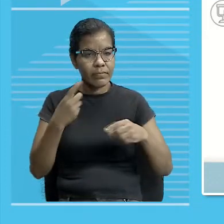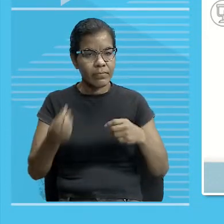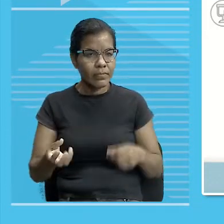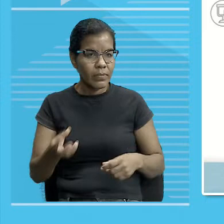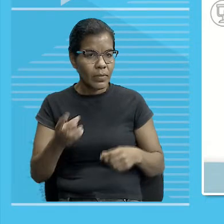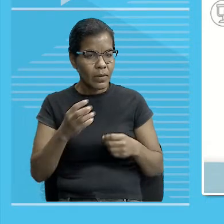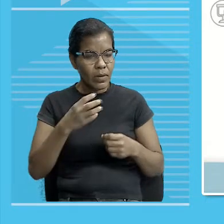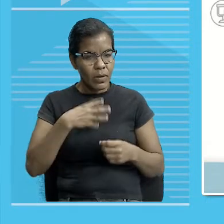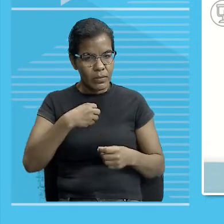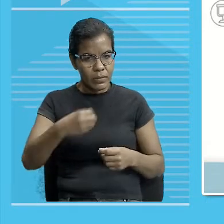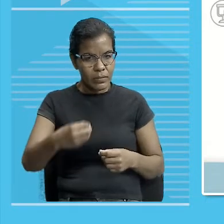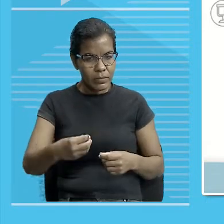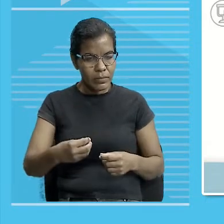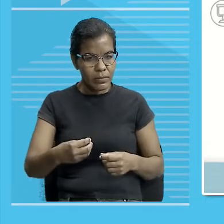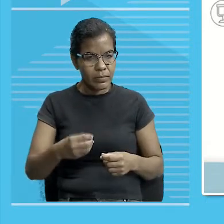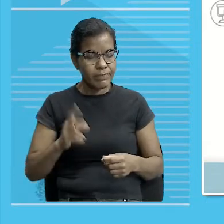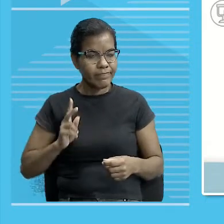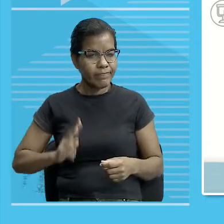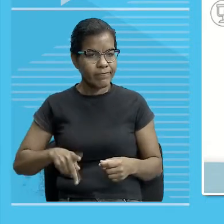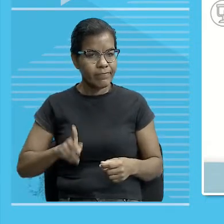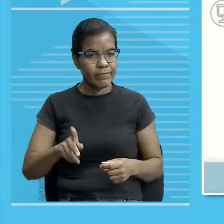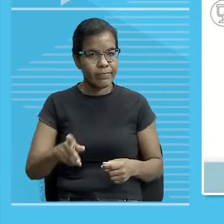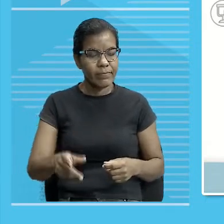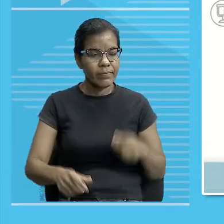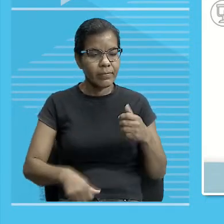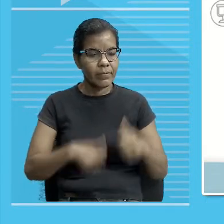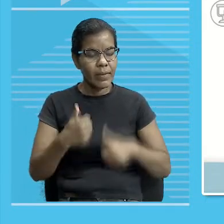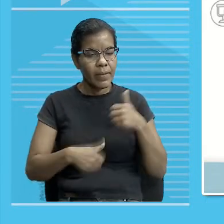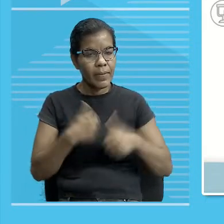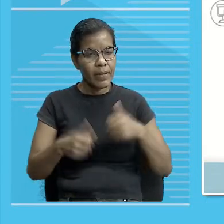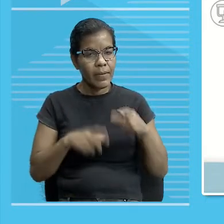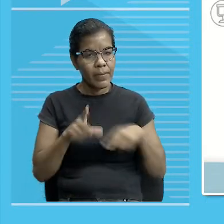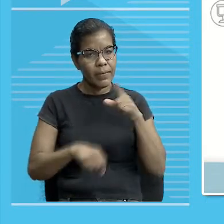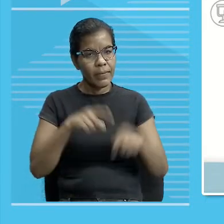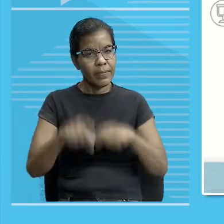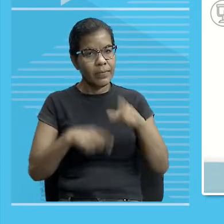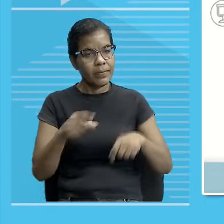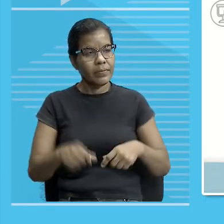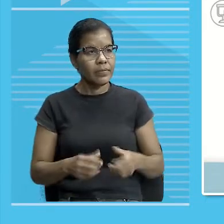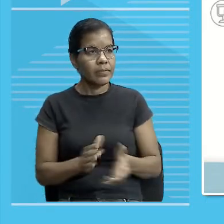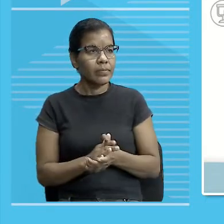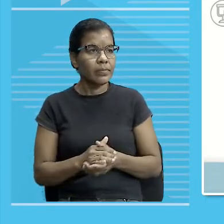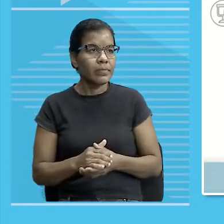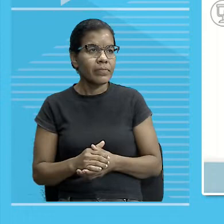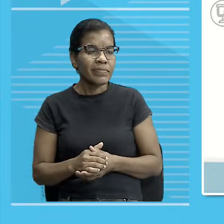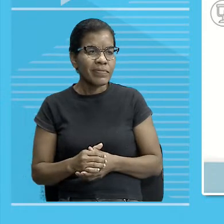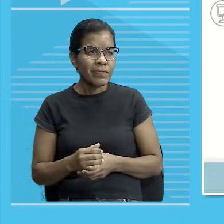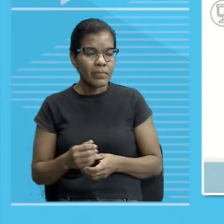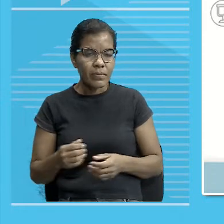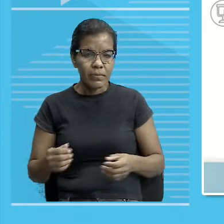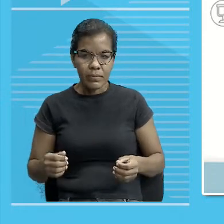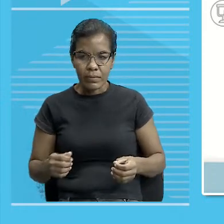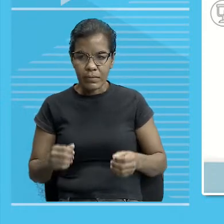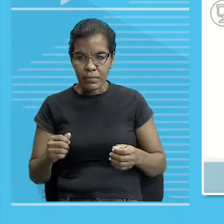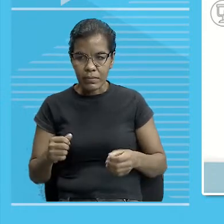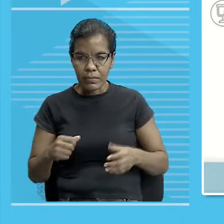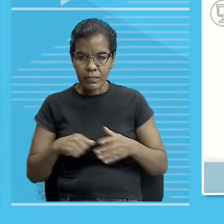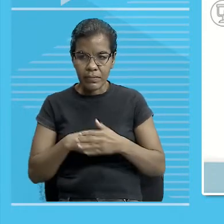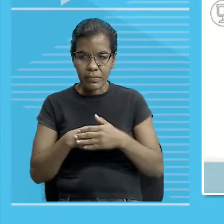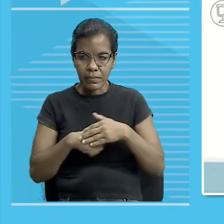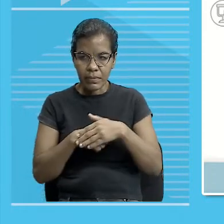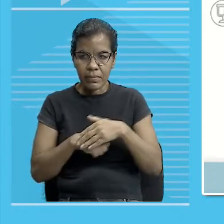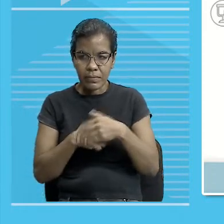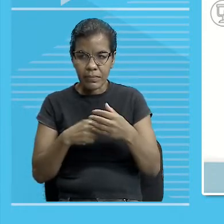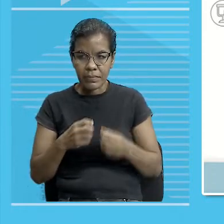filhos sempre será a melhor opção. Fala sobre prevenção, cara.